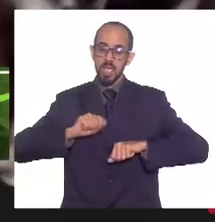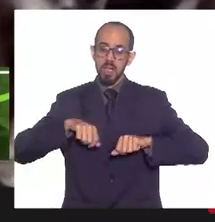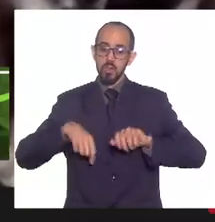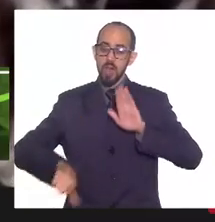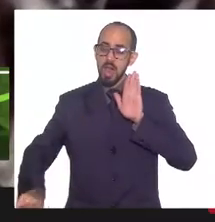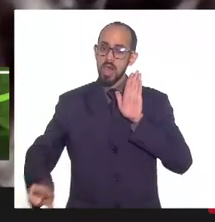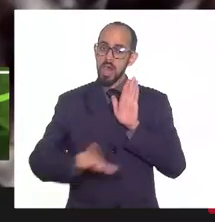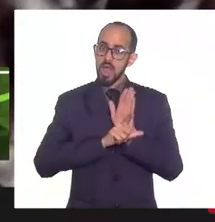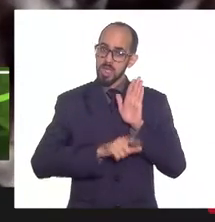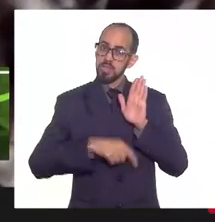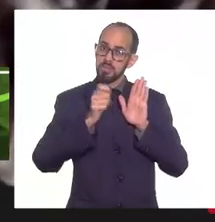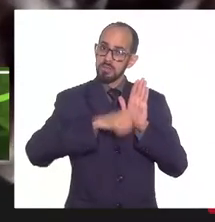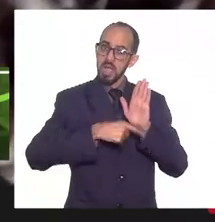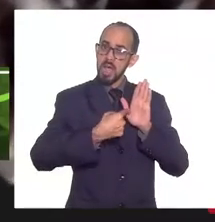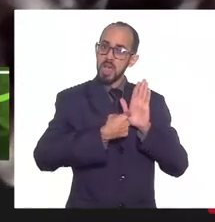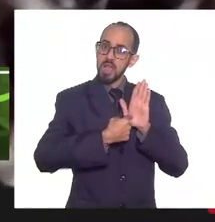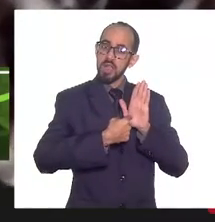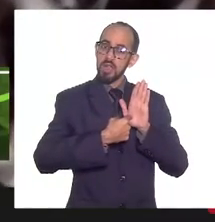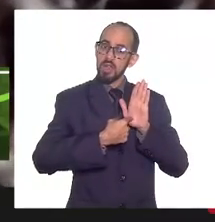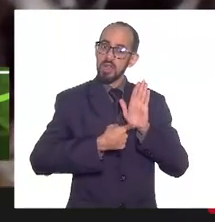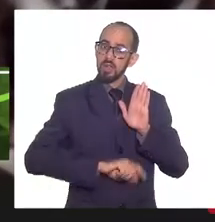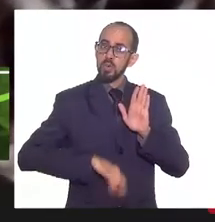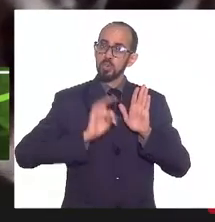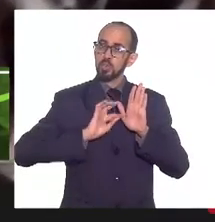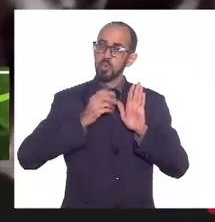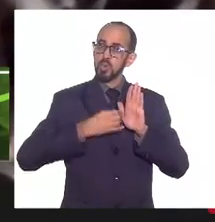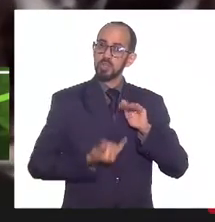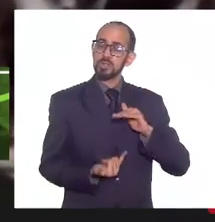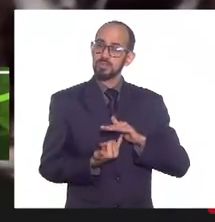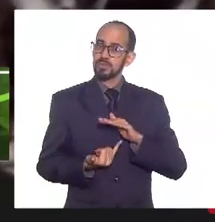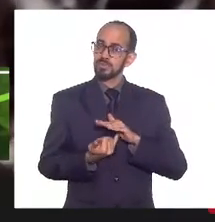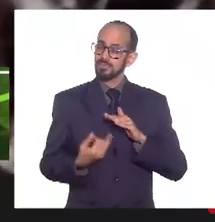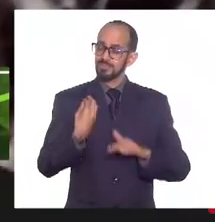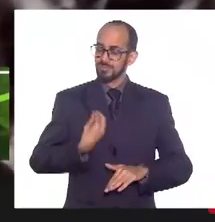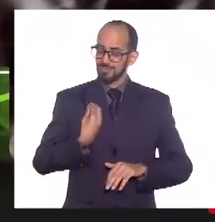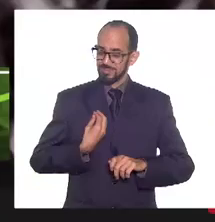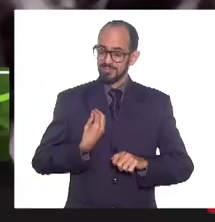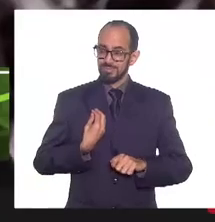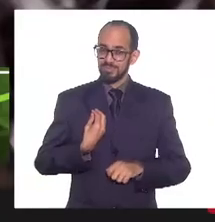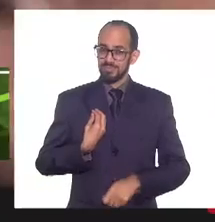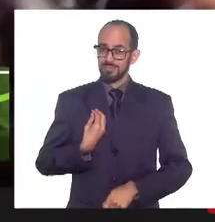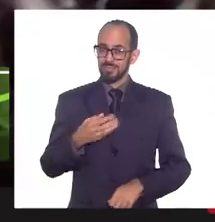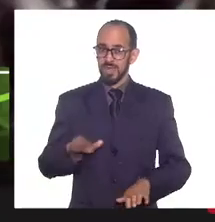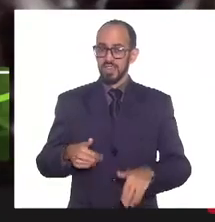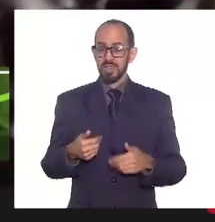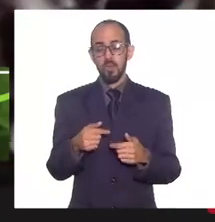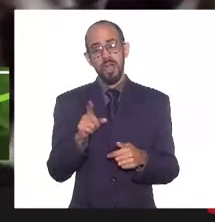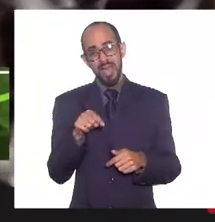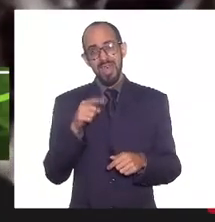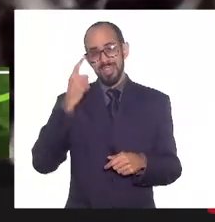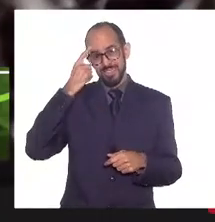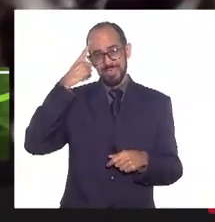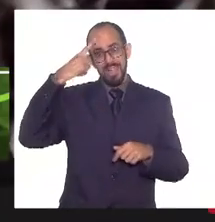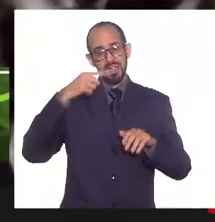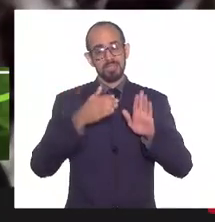legitimidade e a chancela que tem todas essas instituições que estão aqui presentes hoje então enfim essas são algumas ideias e propostas eu sempre digo né